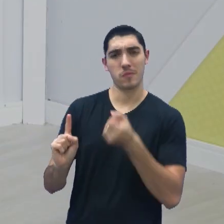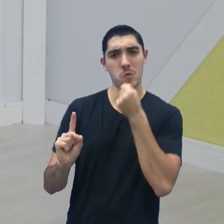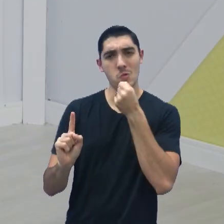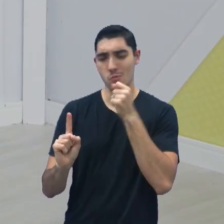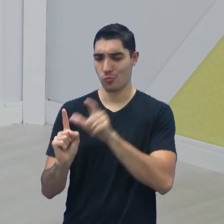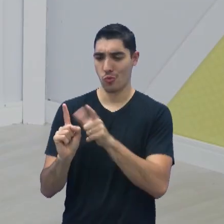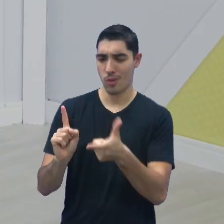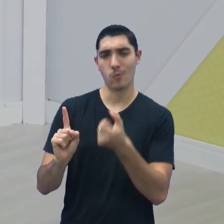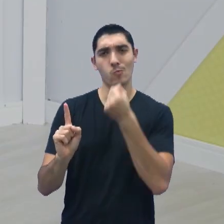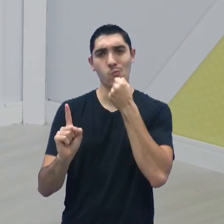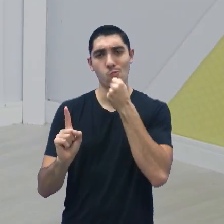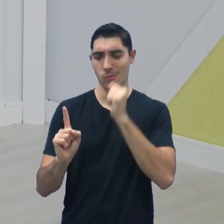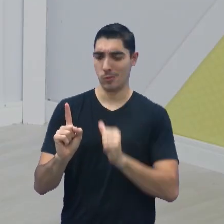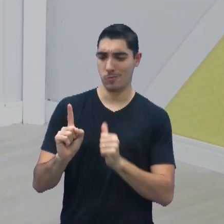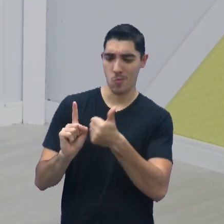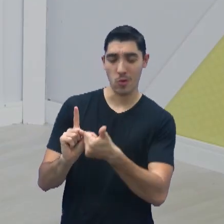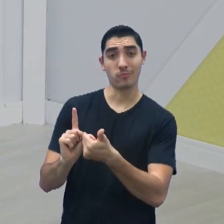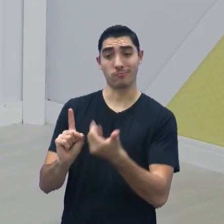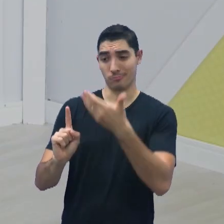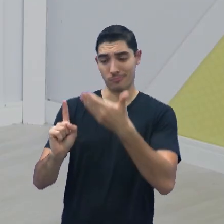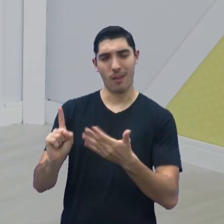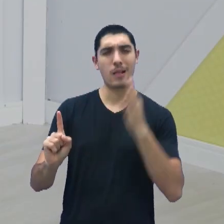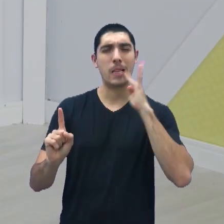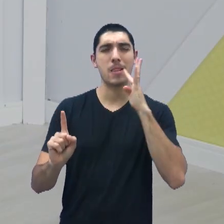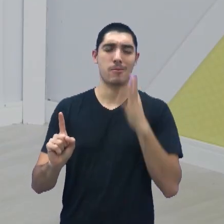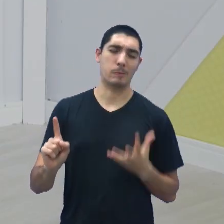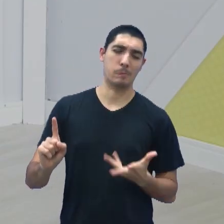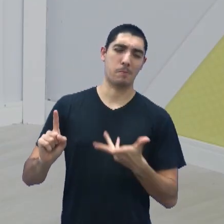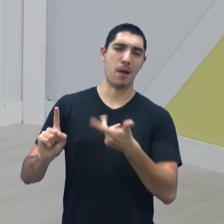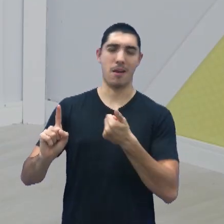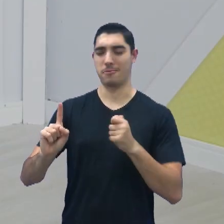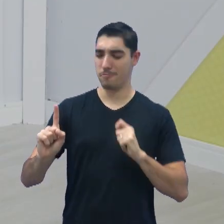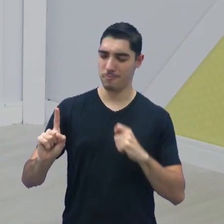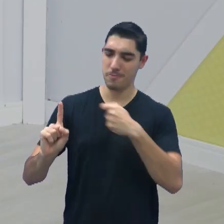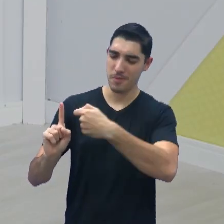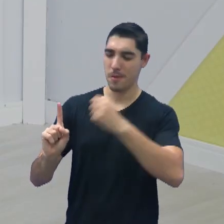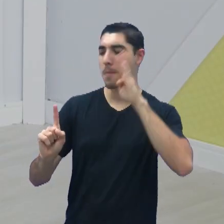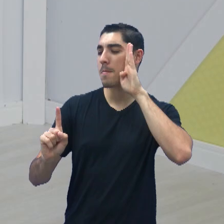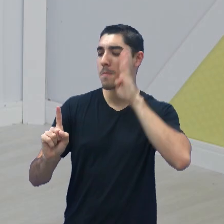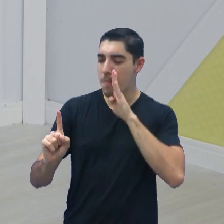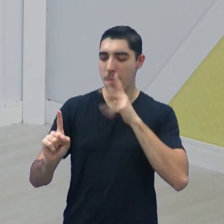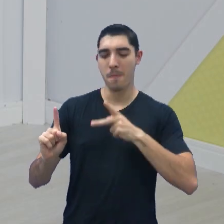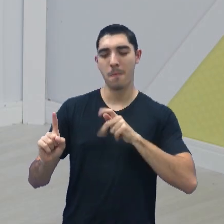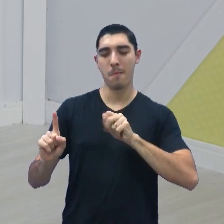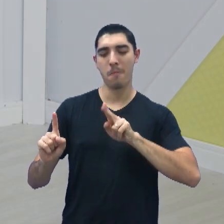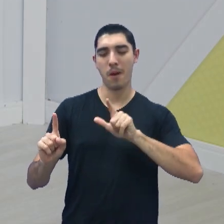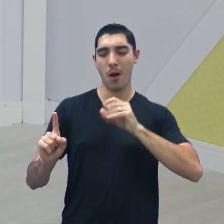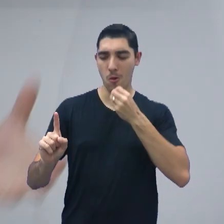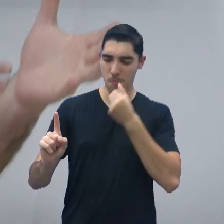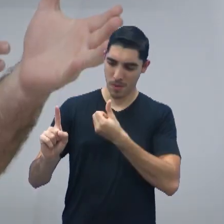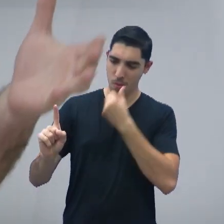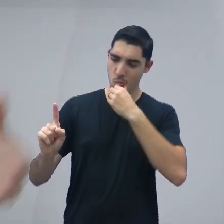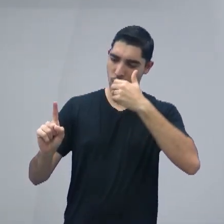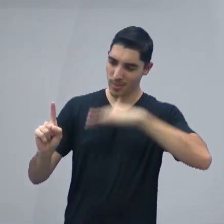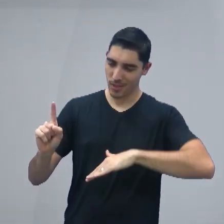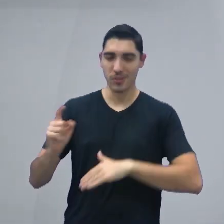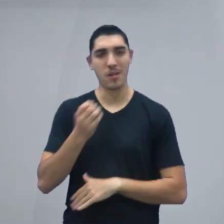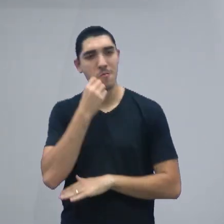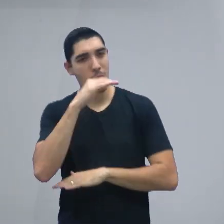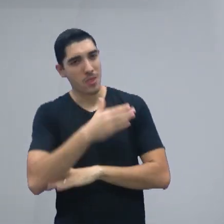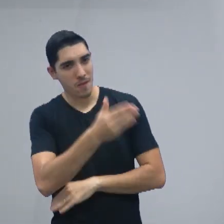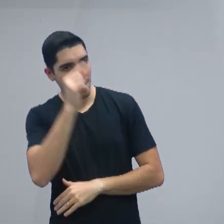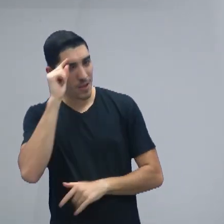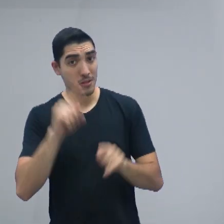jornalista, repórter esportivo, o gente boa da TV Câmara, o nosso querido Paulo Ricardo. Tudo bem, Paulito? Boa tarde. Boa tarde, Vieira. Boa